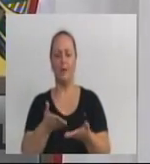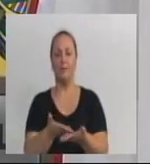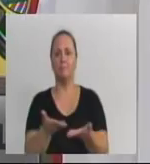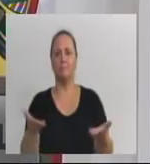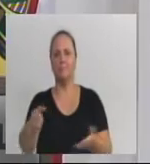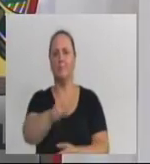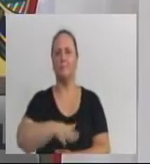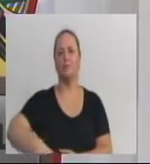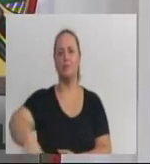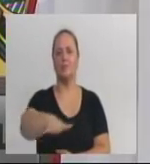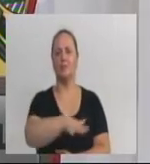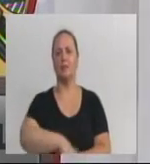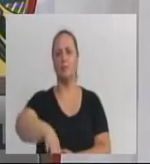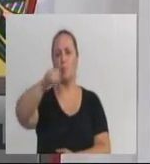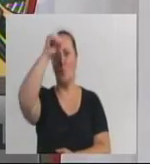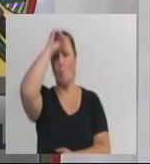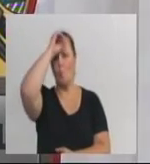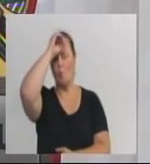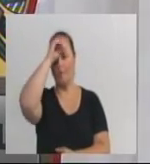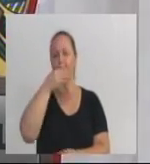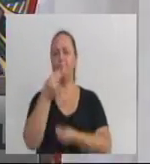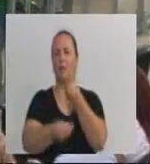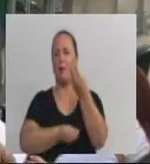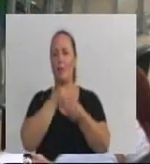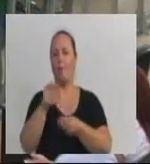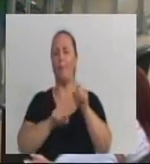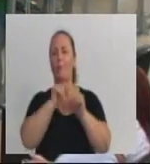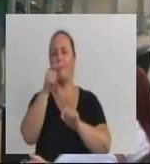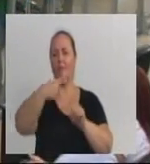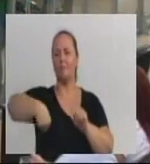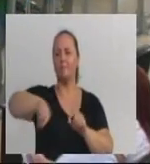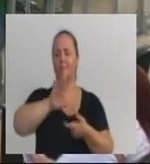relação a essas questões aqui apresentadas.